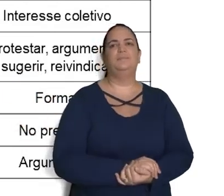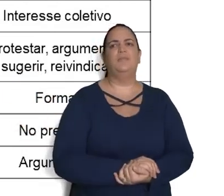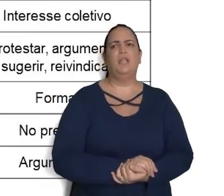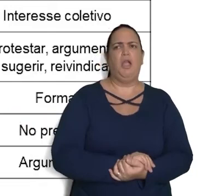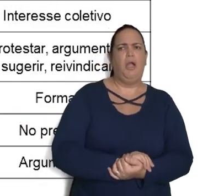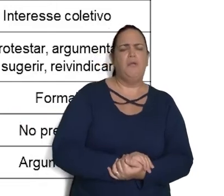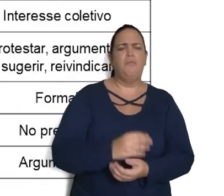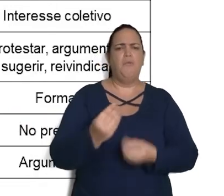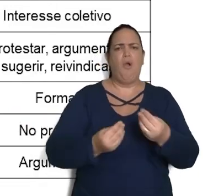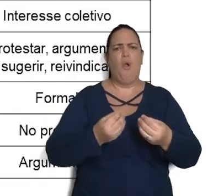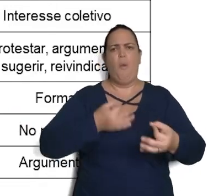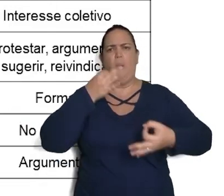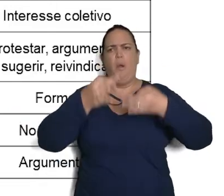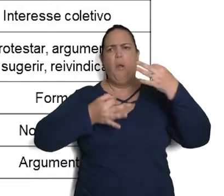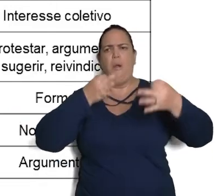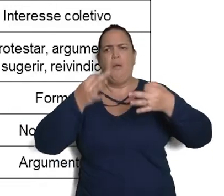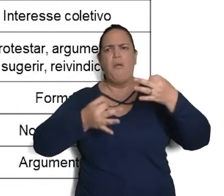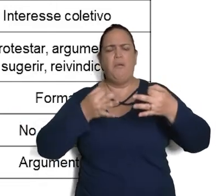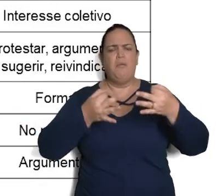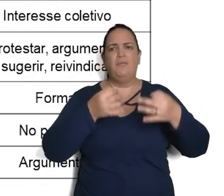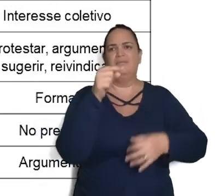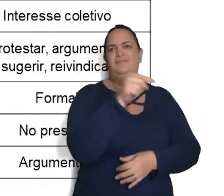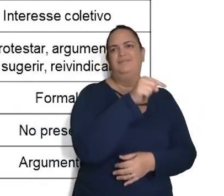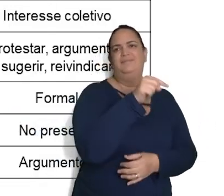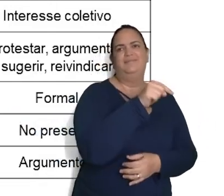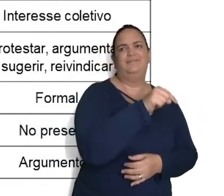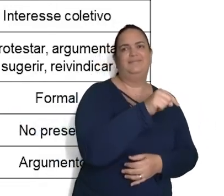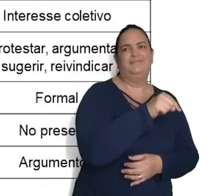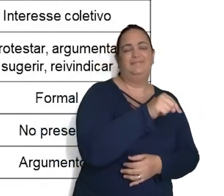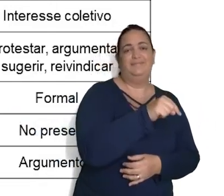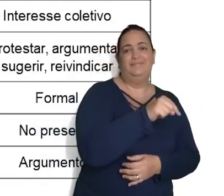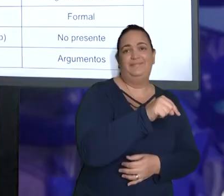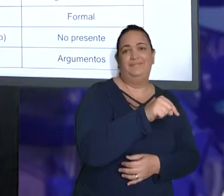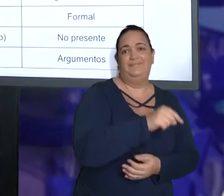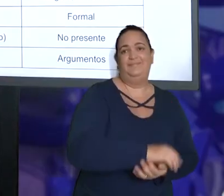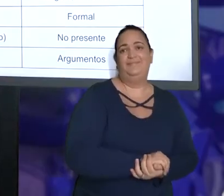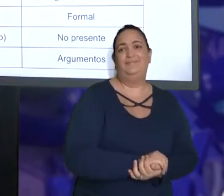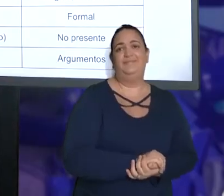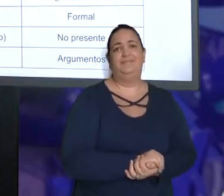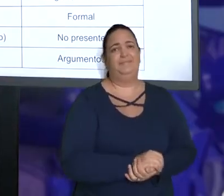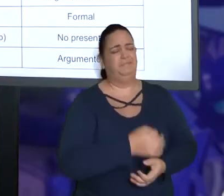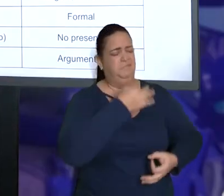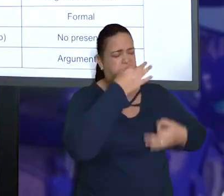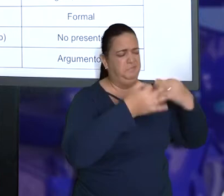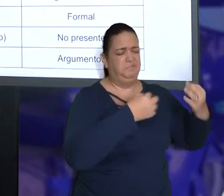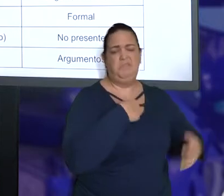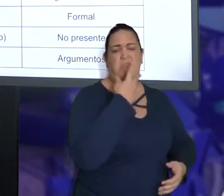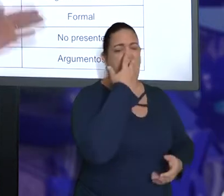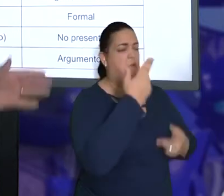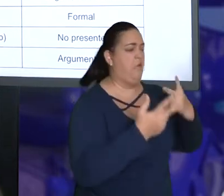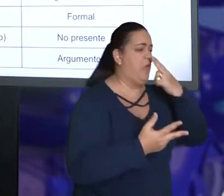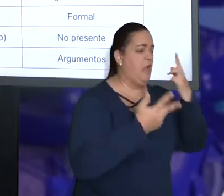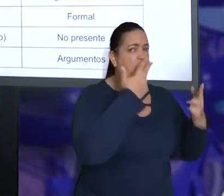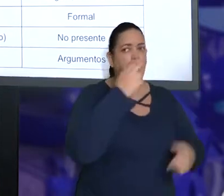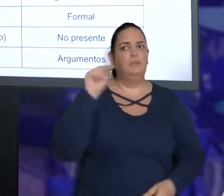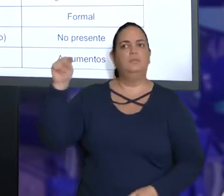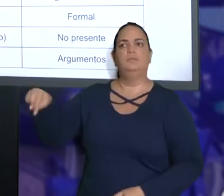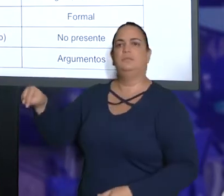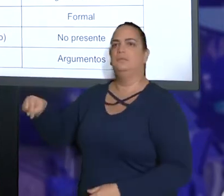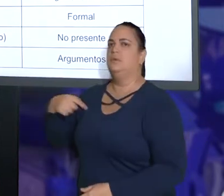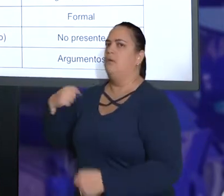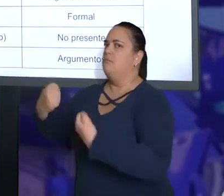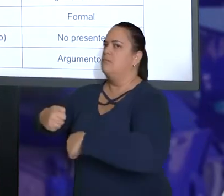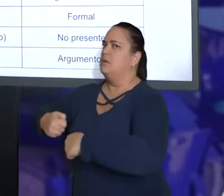o desenvolvimento? Ali, a parte, o miolo, como é que eles se escrevem? Enquanto a carta pessoal é cheia de opiniões, cheia de achismos, na carta aberta eu